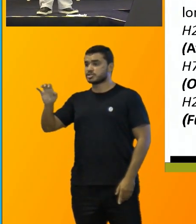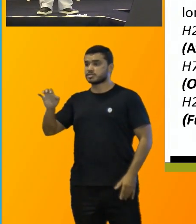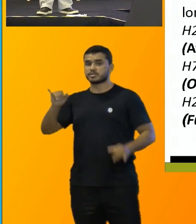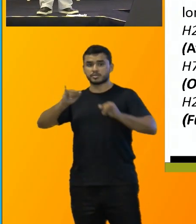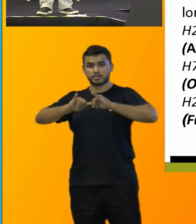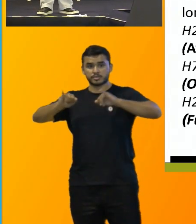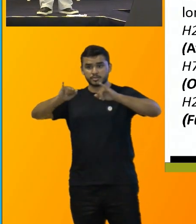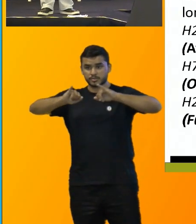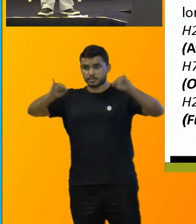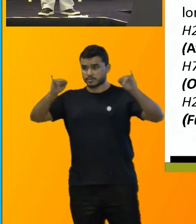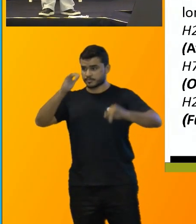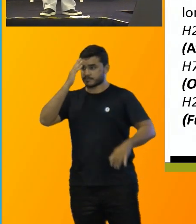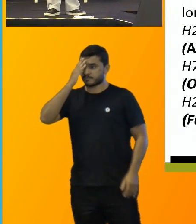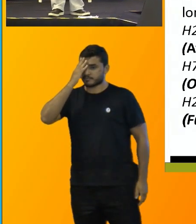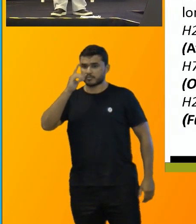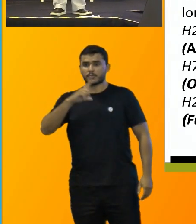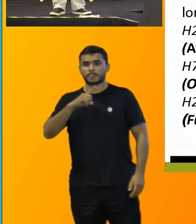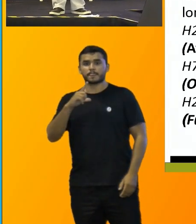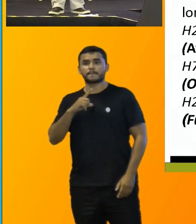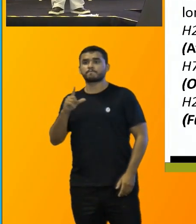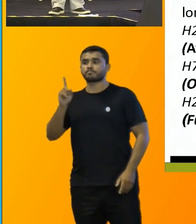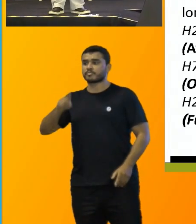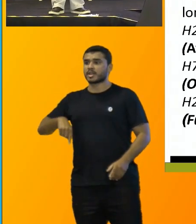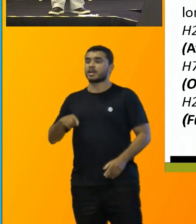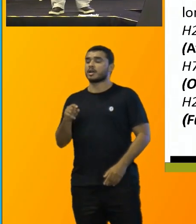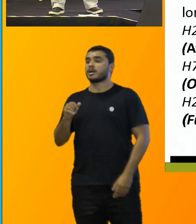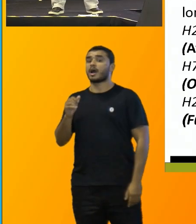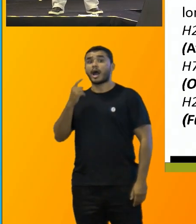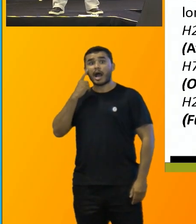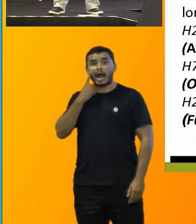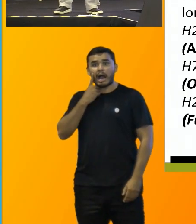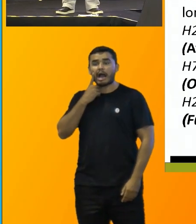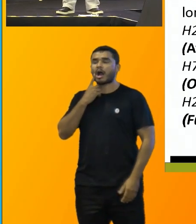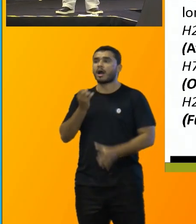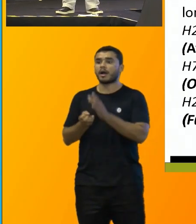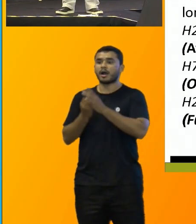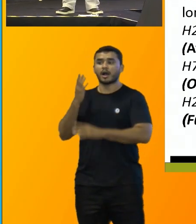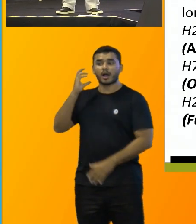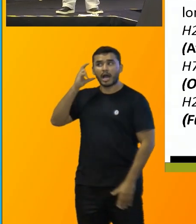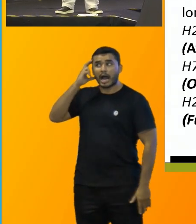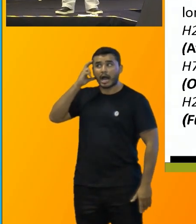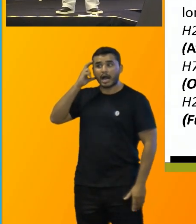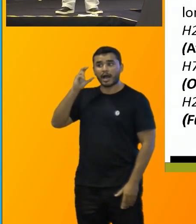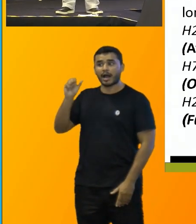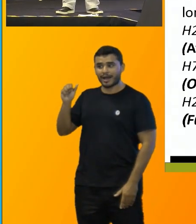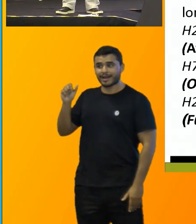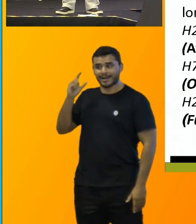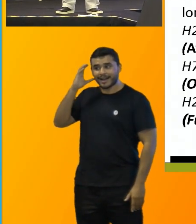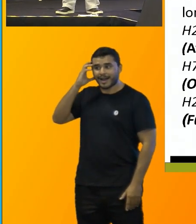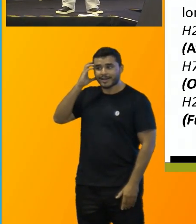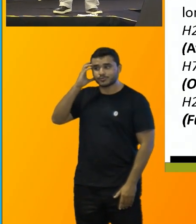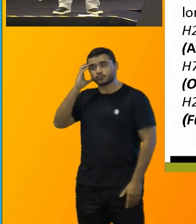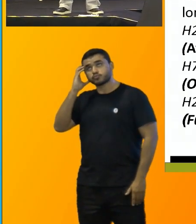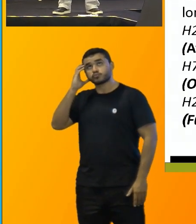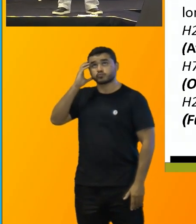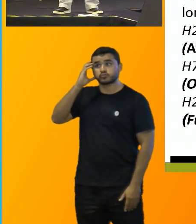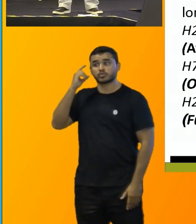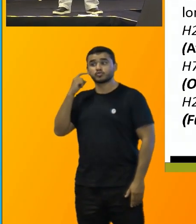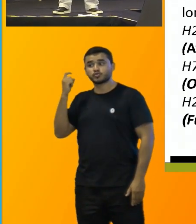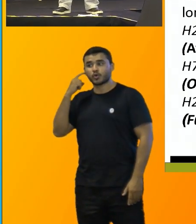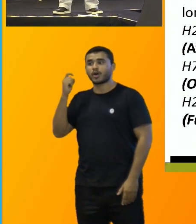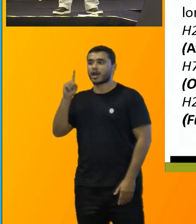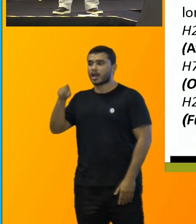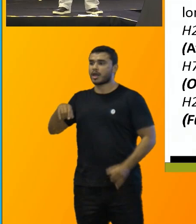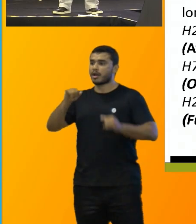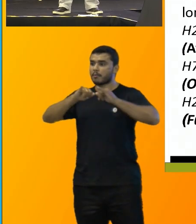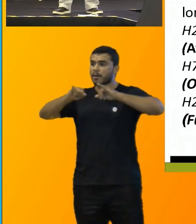A Voz do Brasil. Pois é, foi uma criação da era Vargas. Vargas ele era perito na